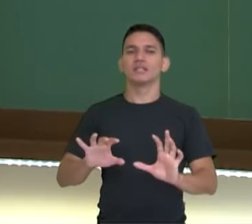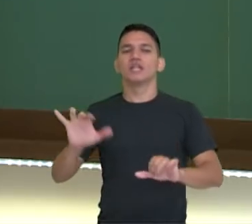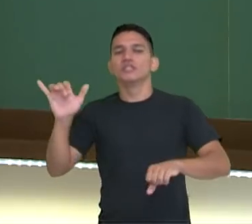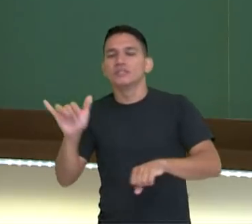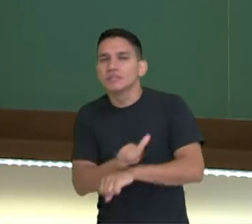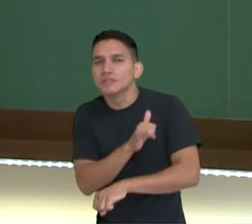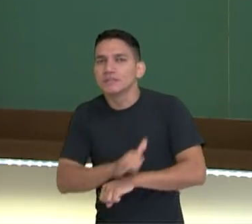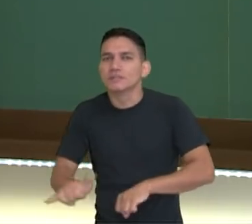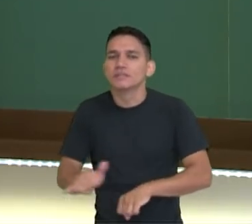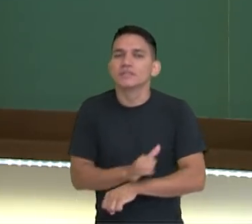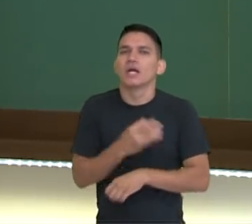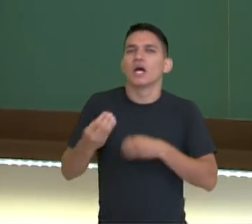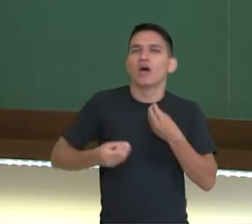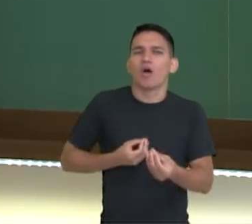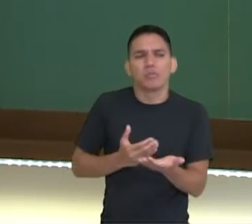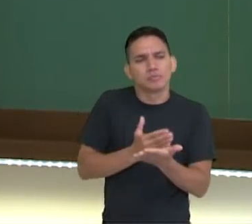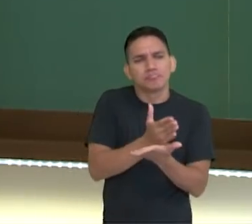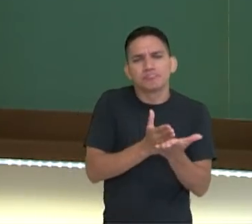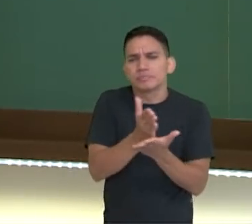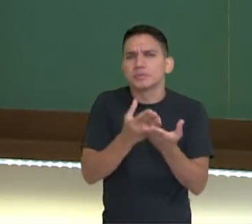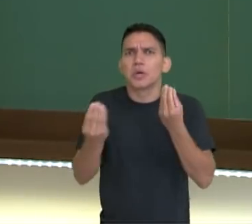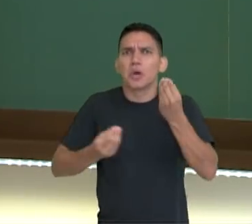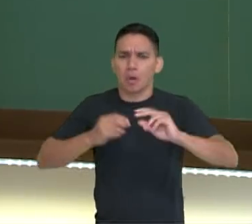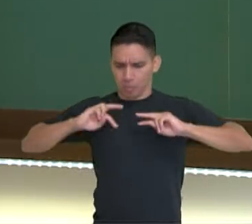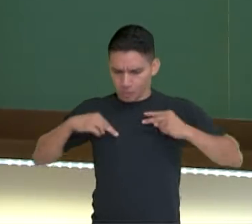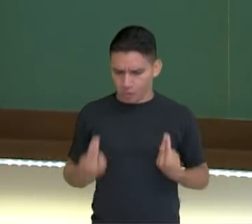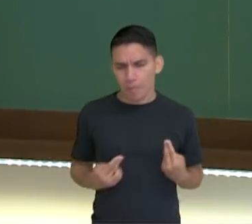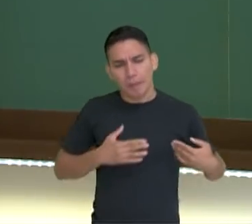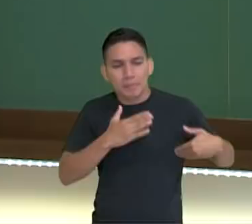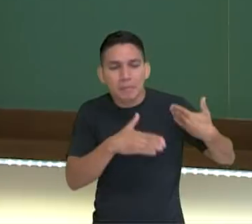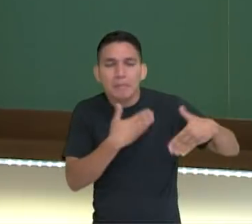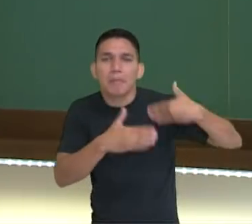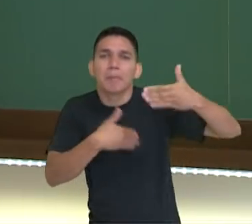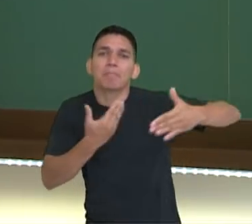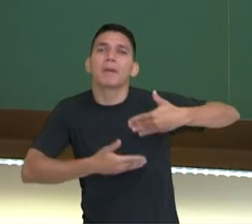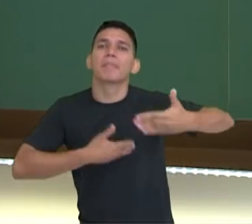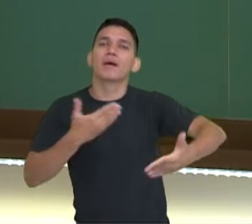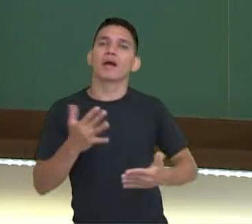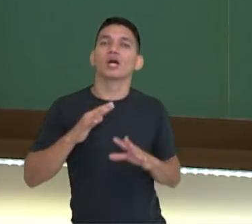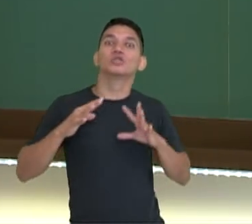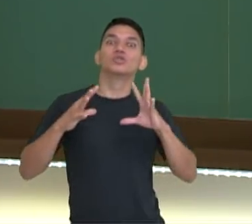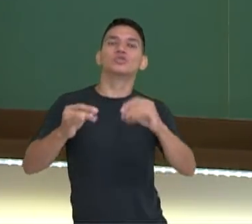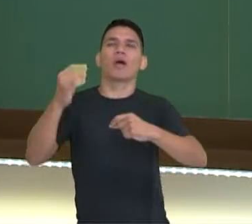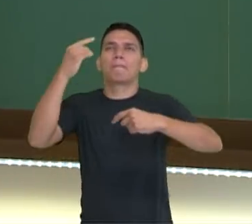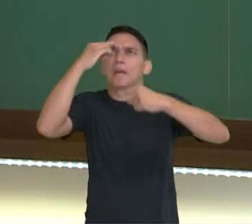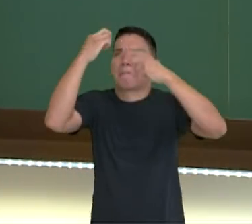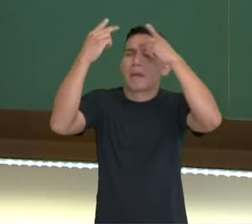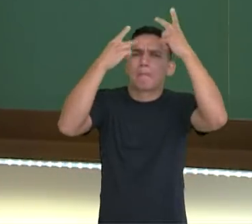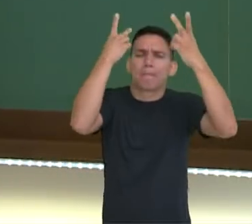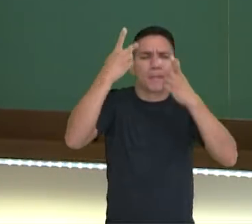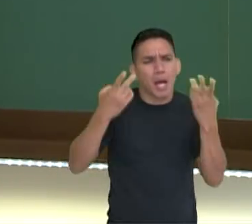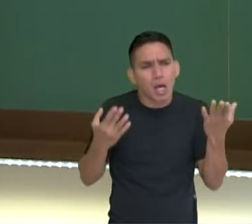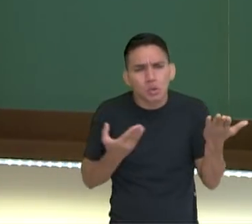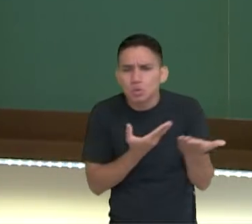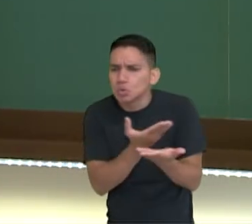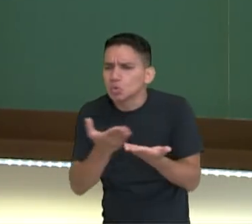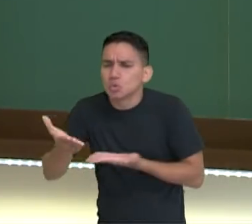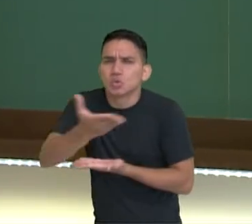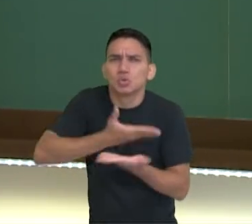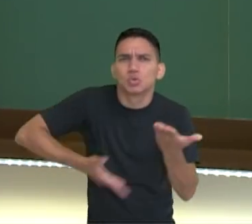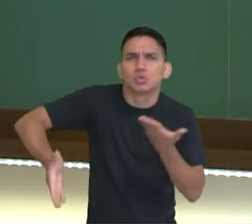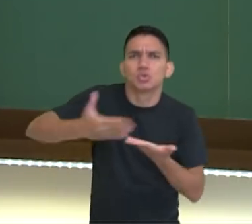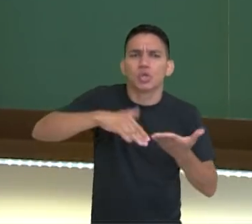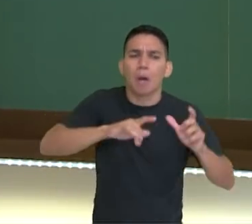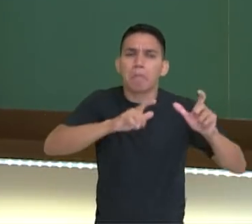de orientação, como o ser humano desenvolveu ao longo da história toda essa ideia de se orientar no espaço